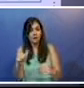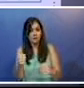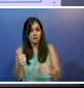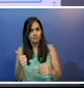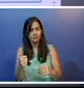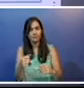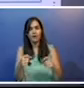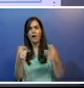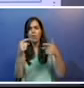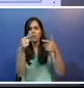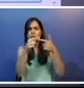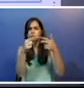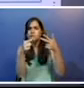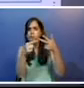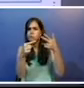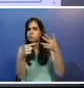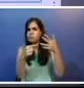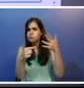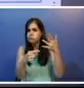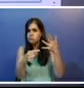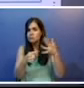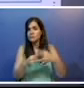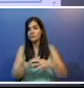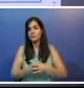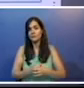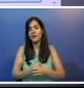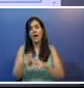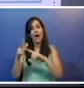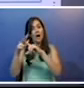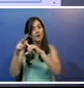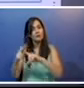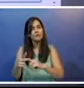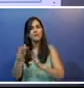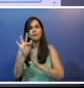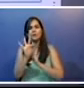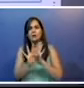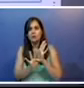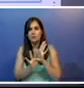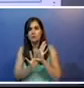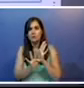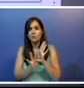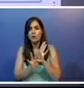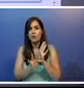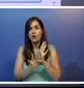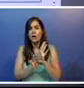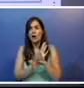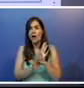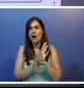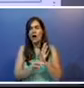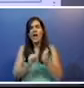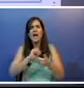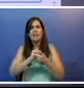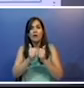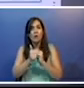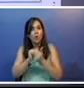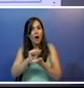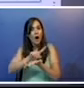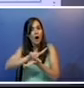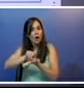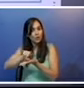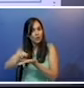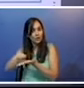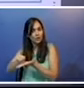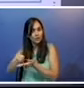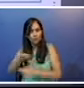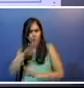seguir. Revisão de texto. Sobre o conteúdo do texto, o conteúdo é adequado ao gênero? Então,